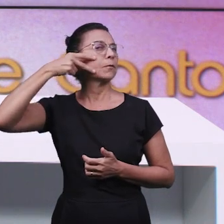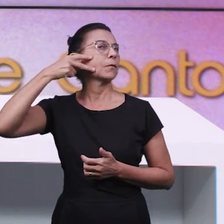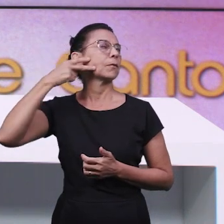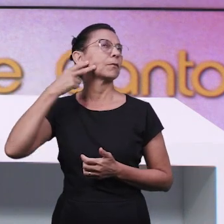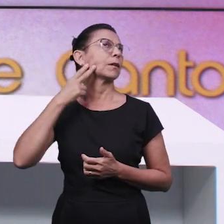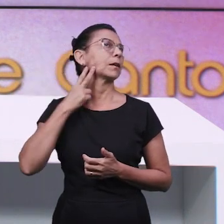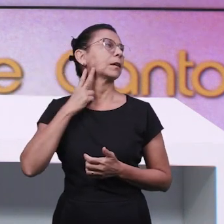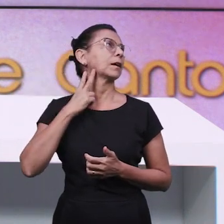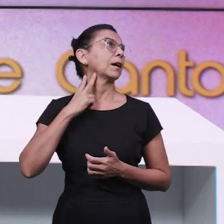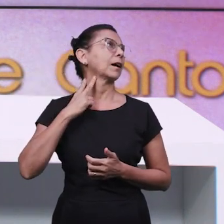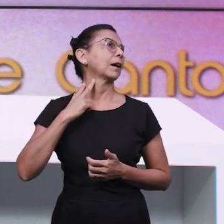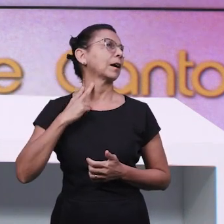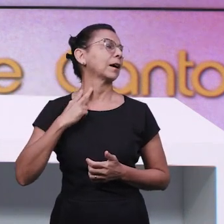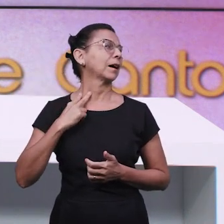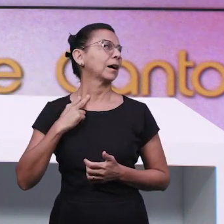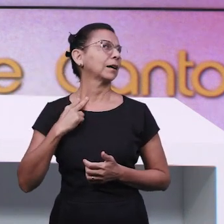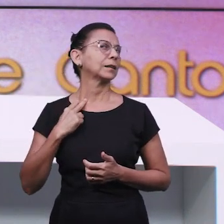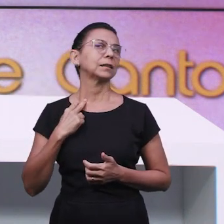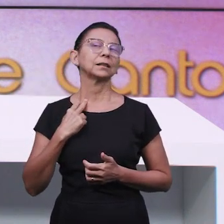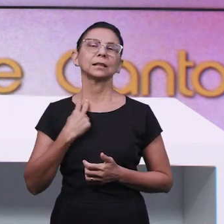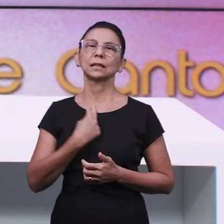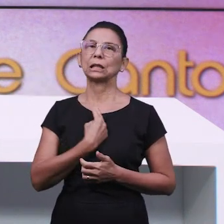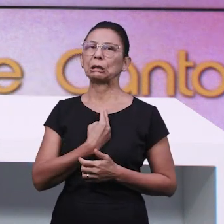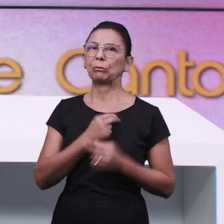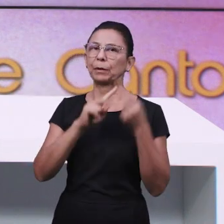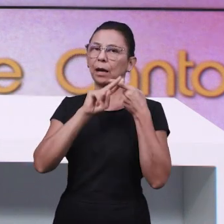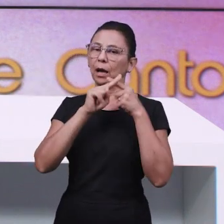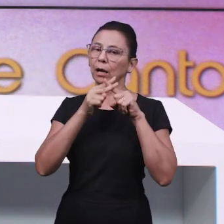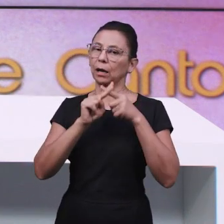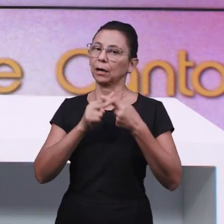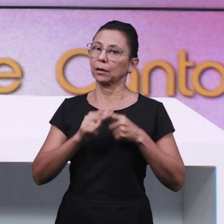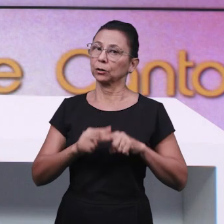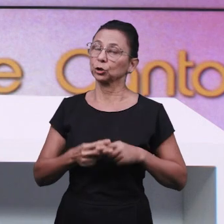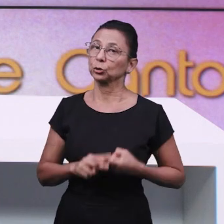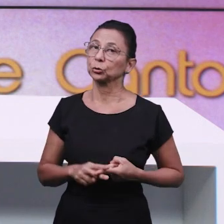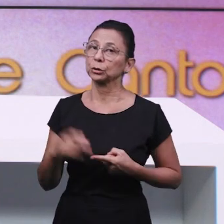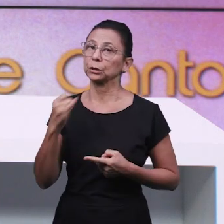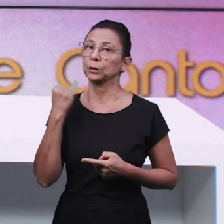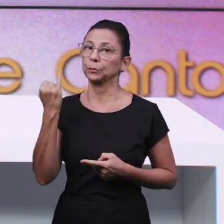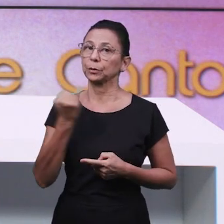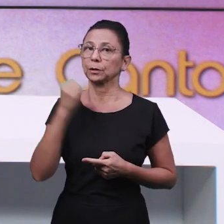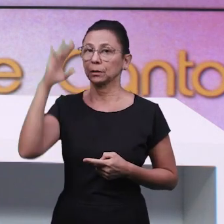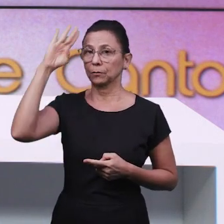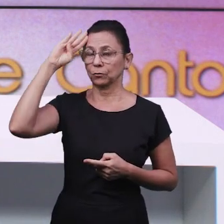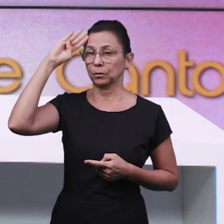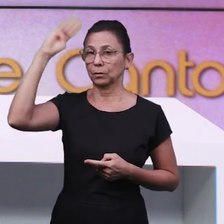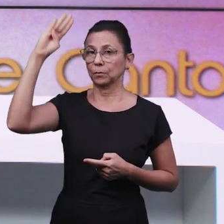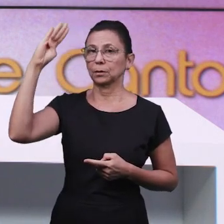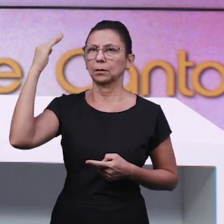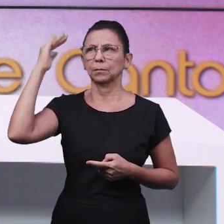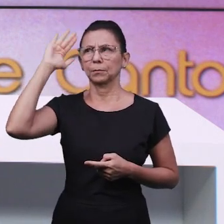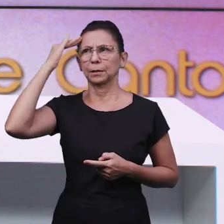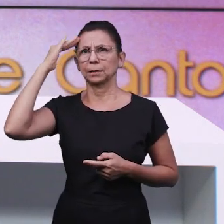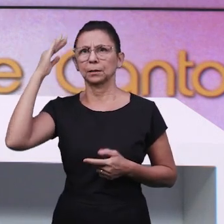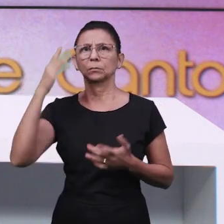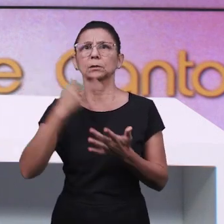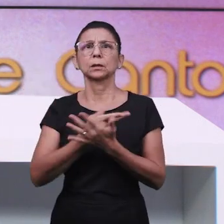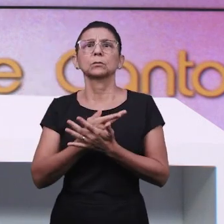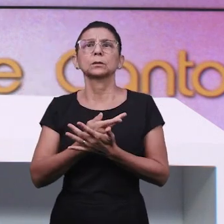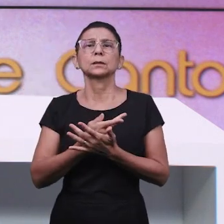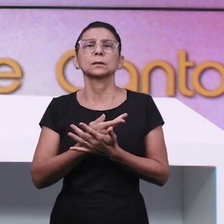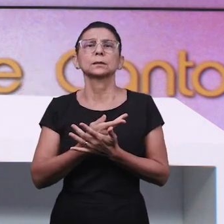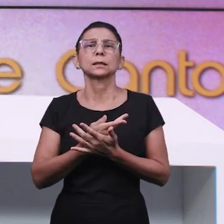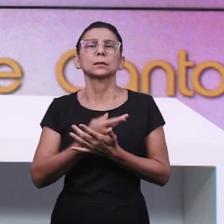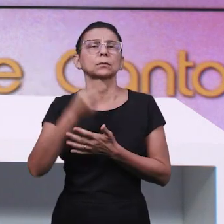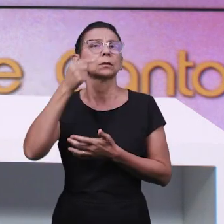som, estão realizando ajustes. Essa palavra é fundamental para nós entendermos o que está acontecendo no nosso